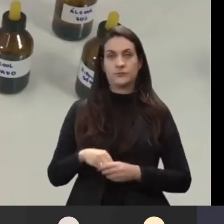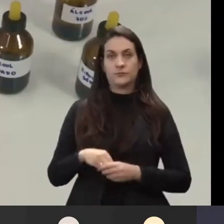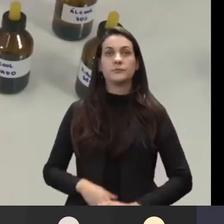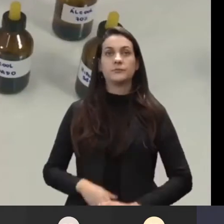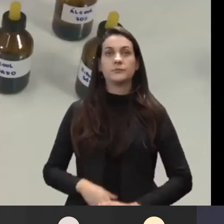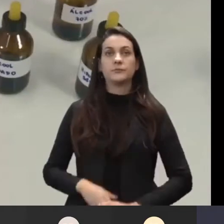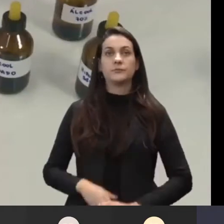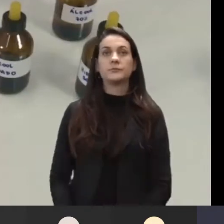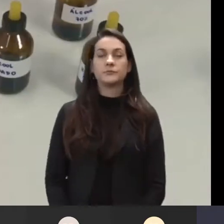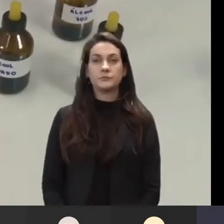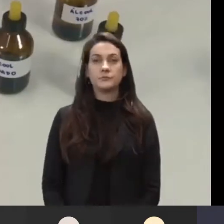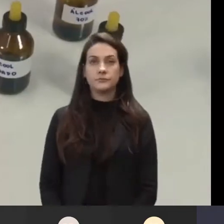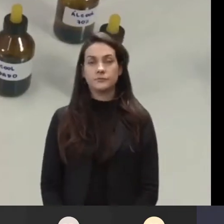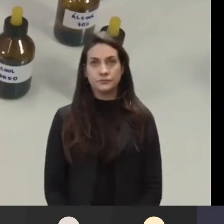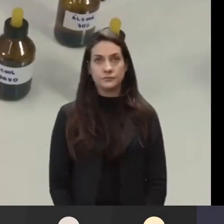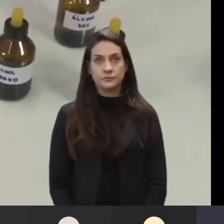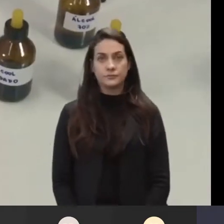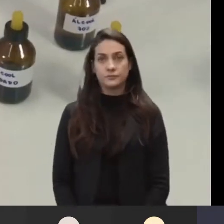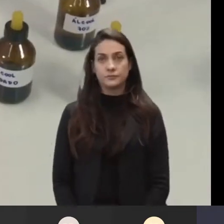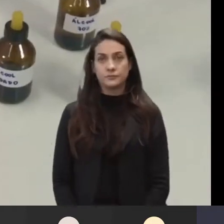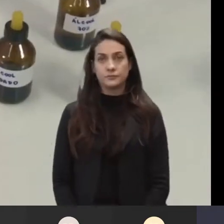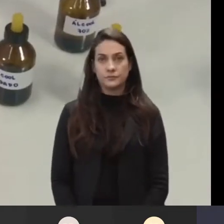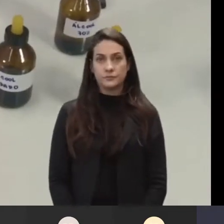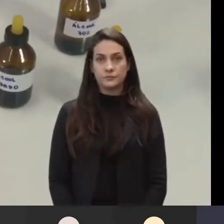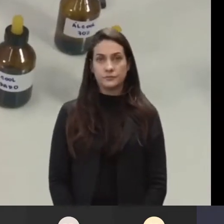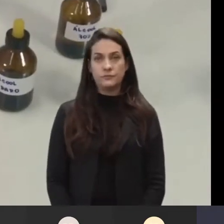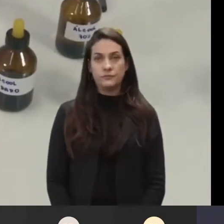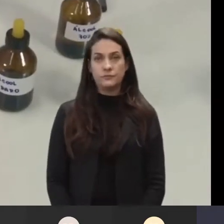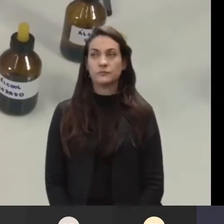Vai pegar um disco de papel filtro.